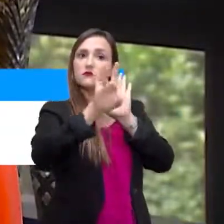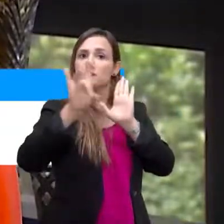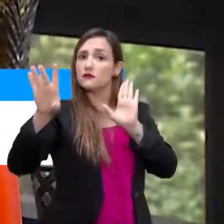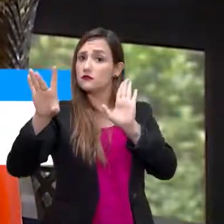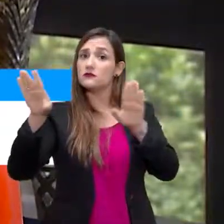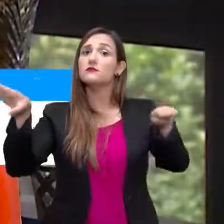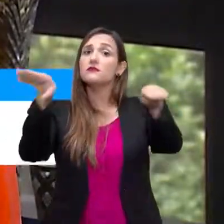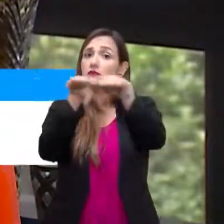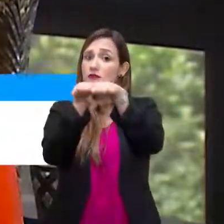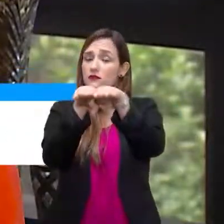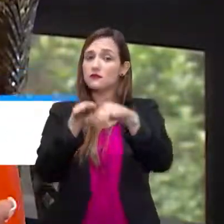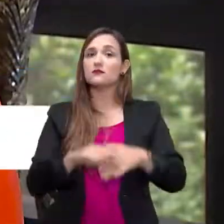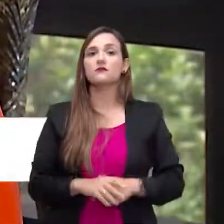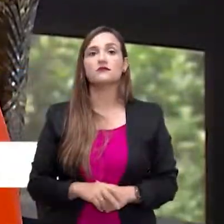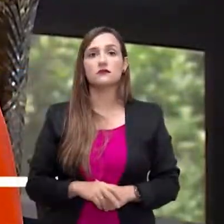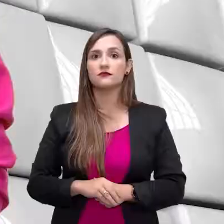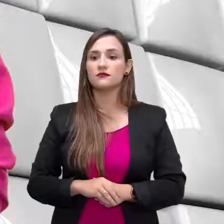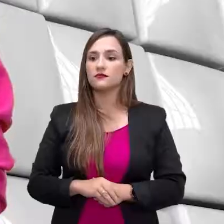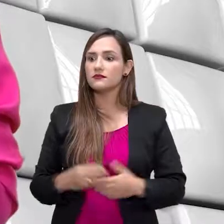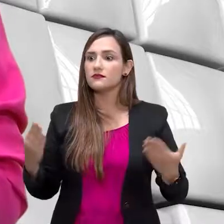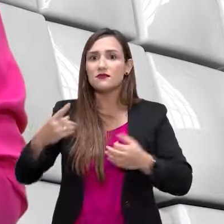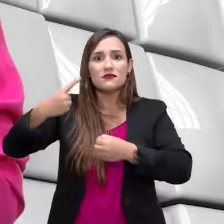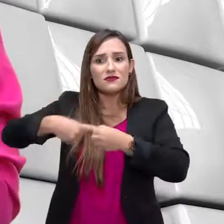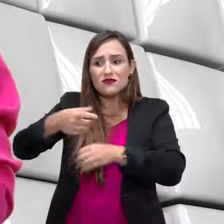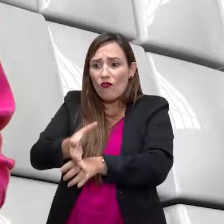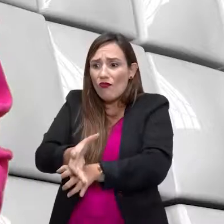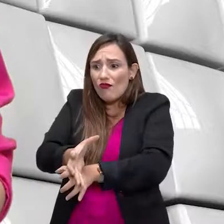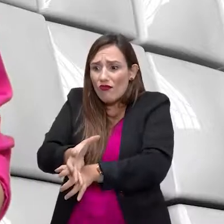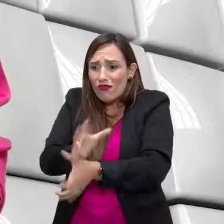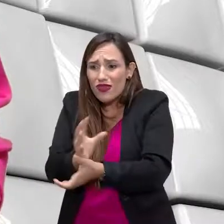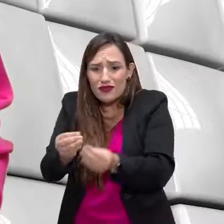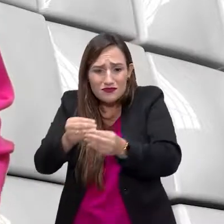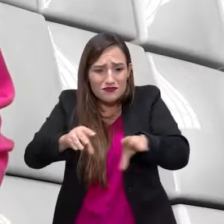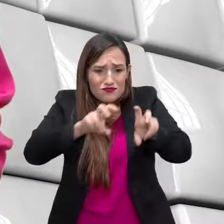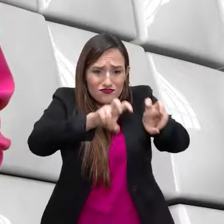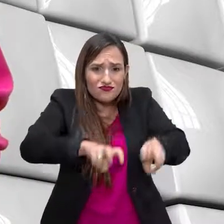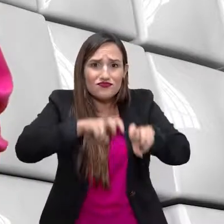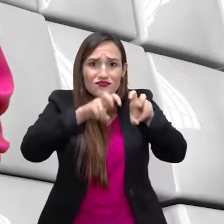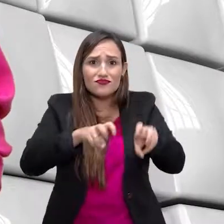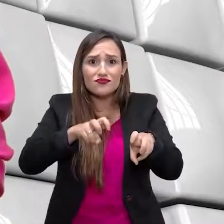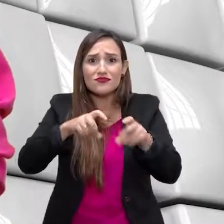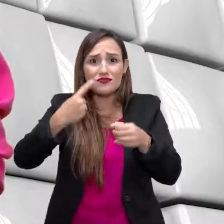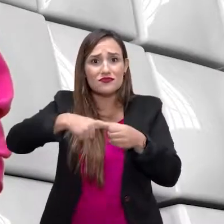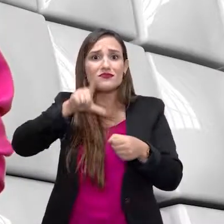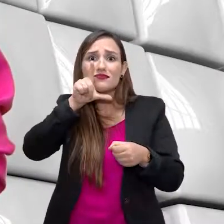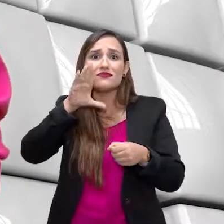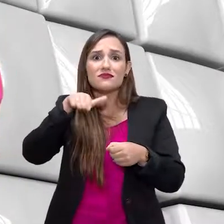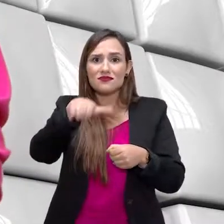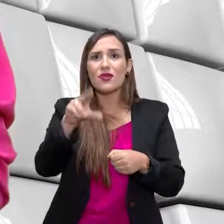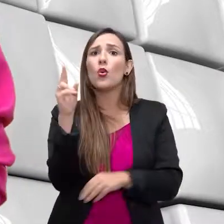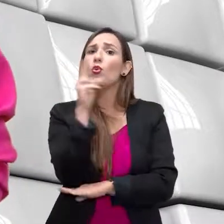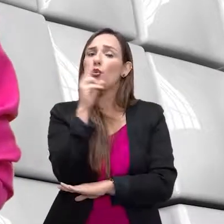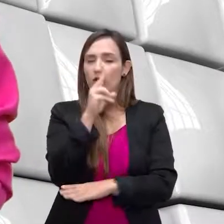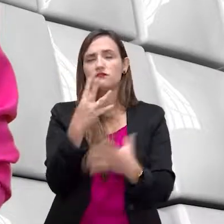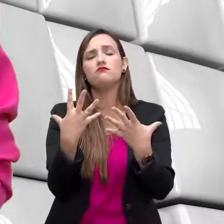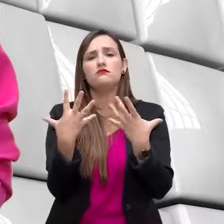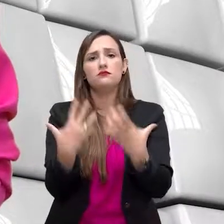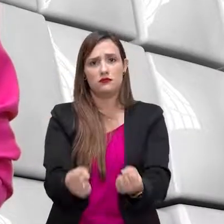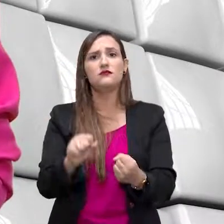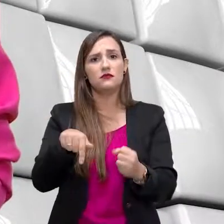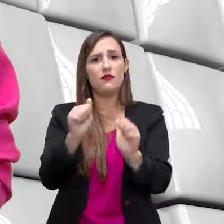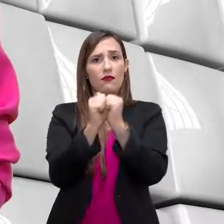os direitos de cada um, direitos iguais. Passando por escassez hídrica e prejuízos no campo, Laguna Carapã